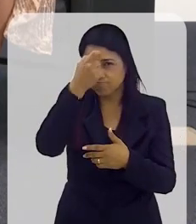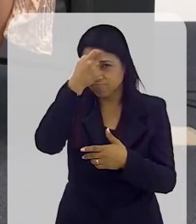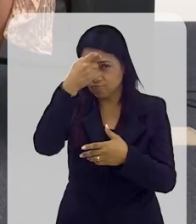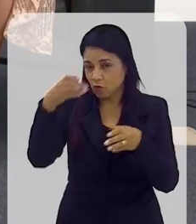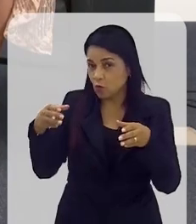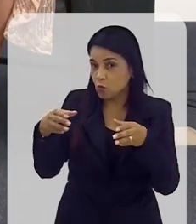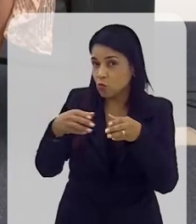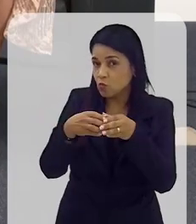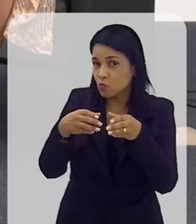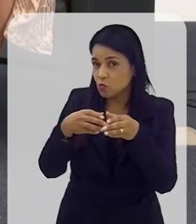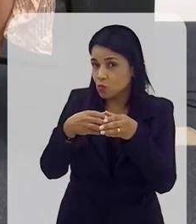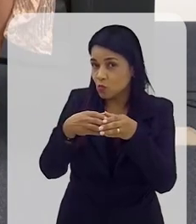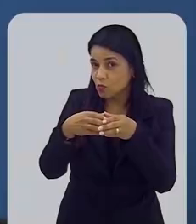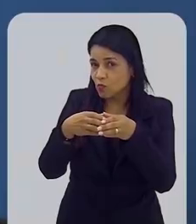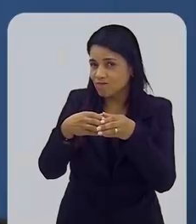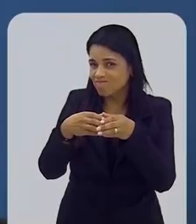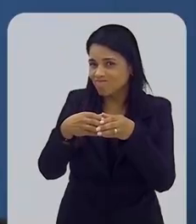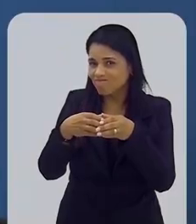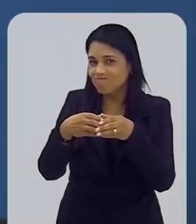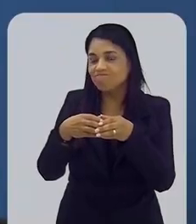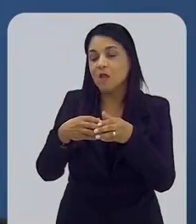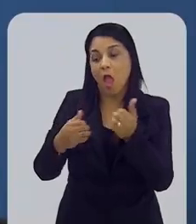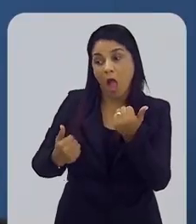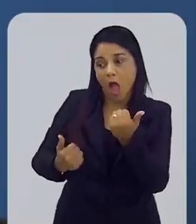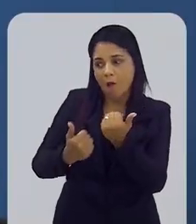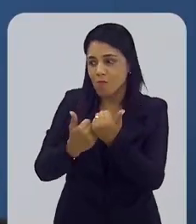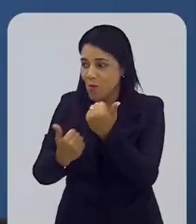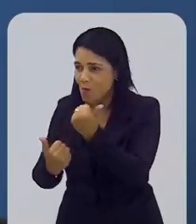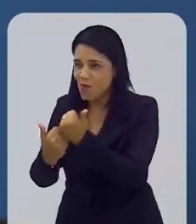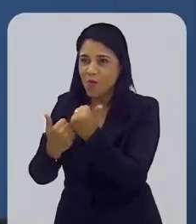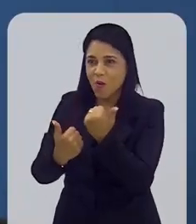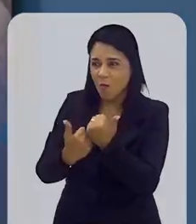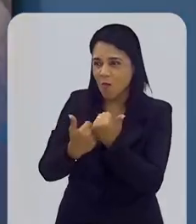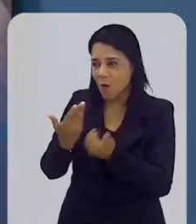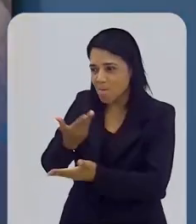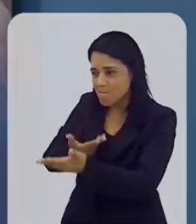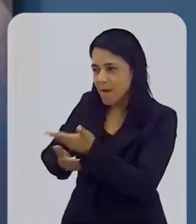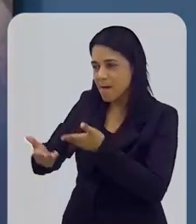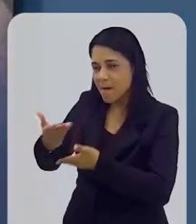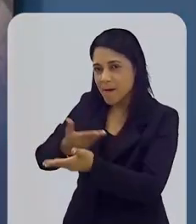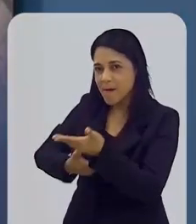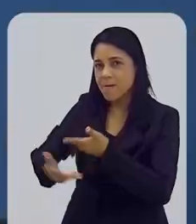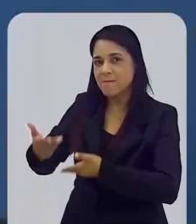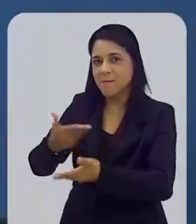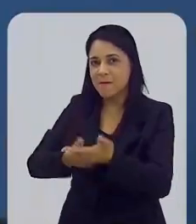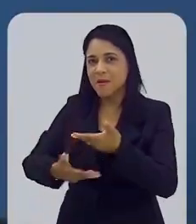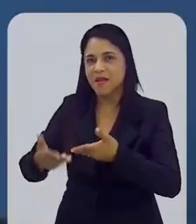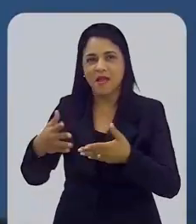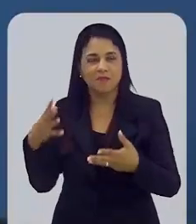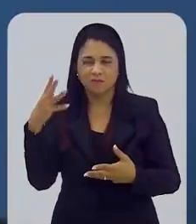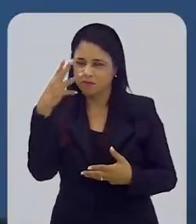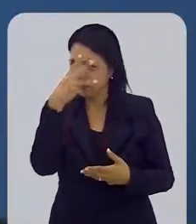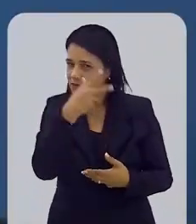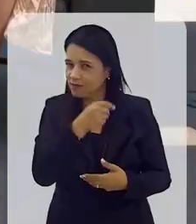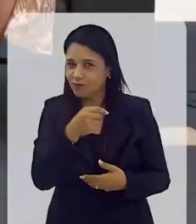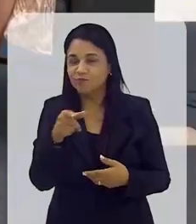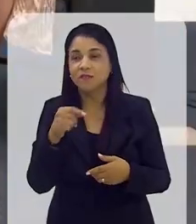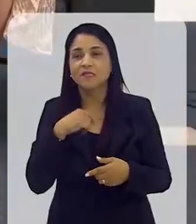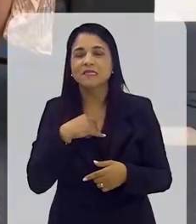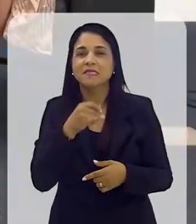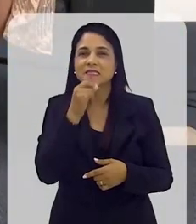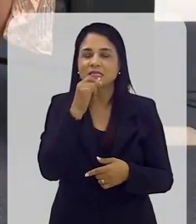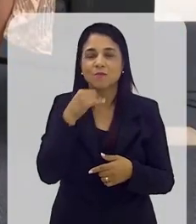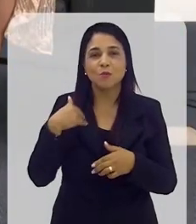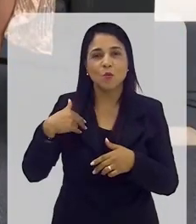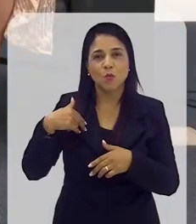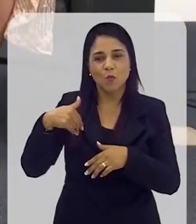consciência coletiva, uma consciência plural, a gente passou a se apoiar, a dar a mão. A ter uma cumplicidade. E é uma cumplicidade tão linda, porque a gente passa, por